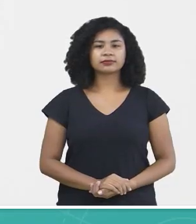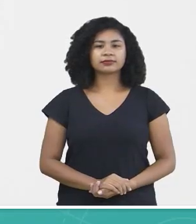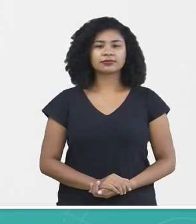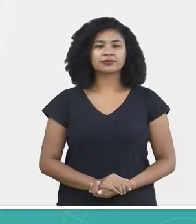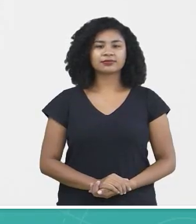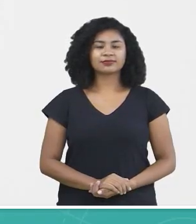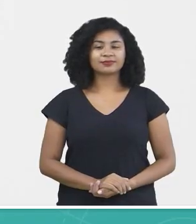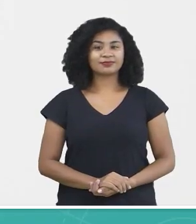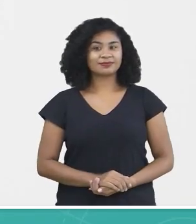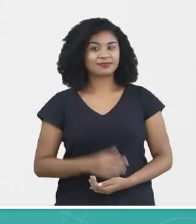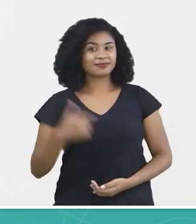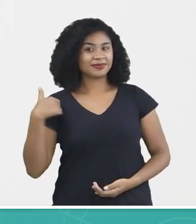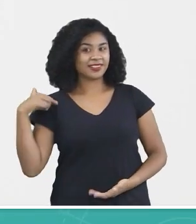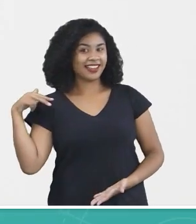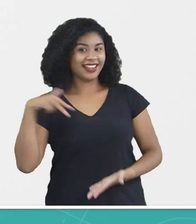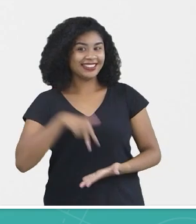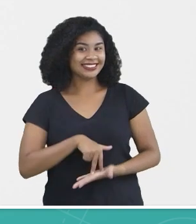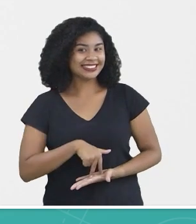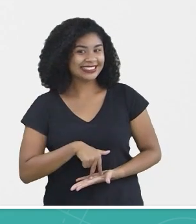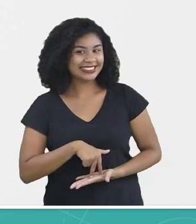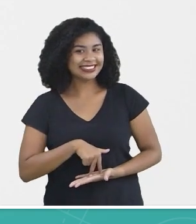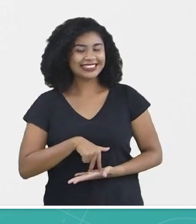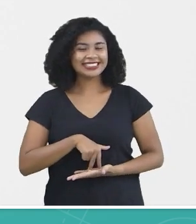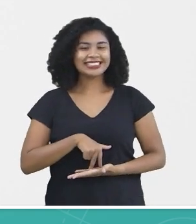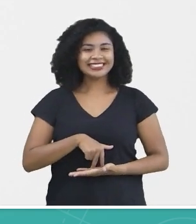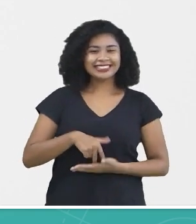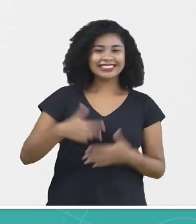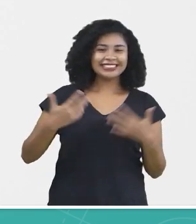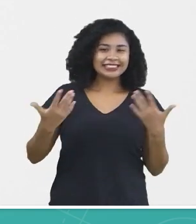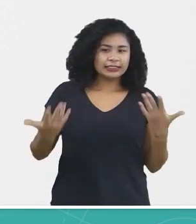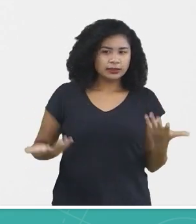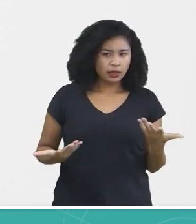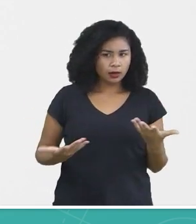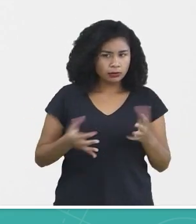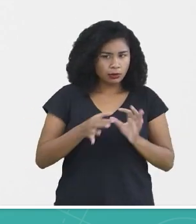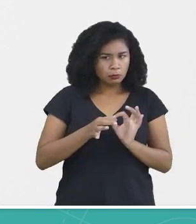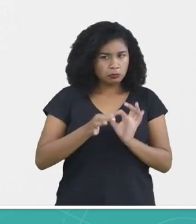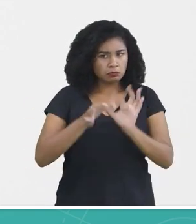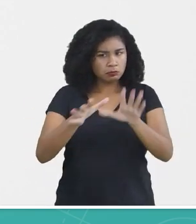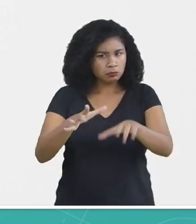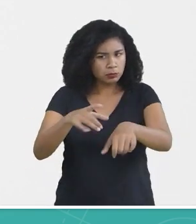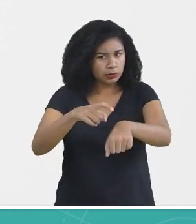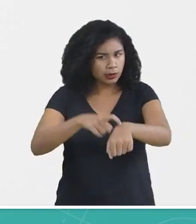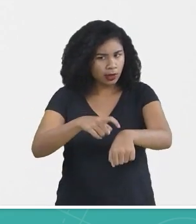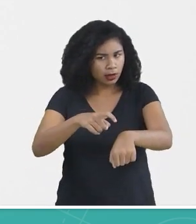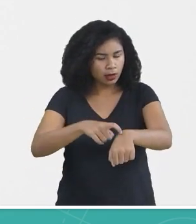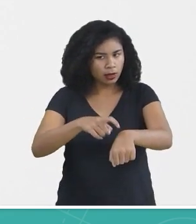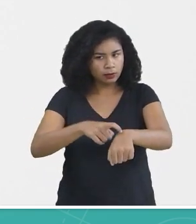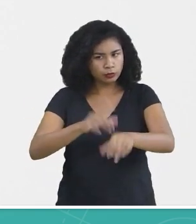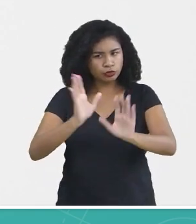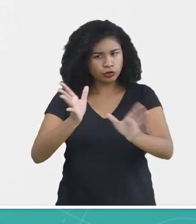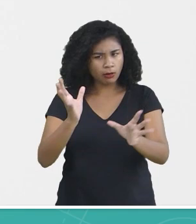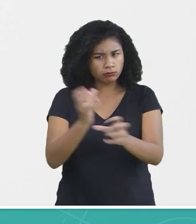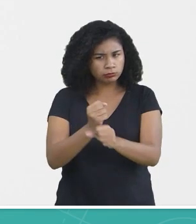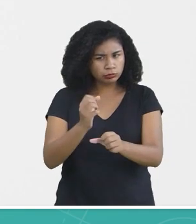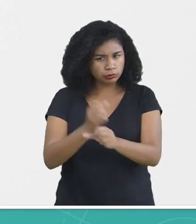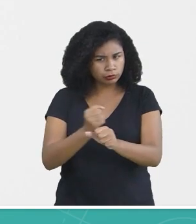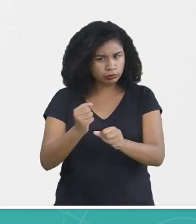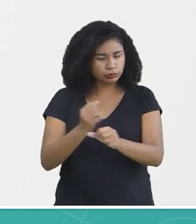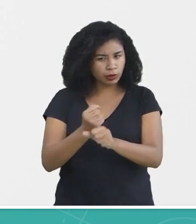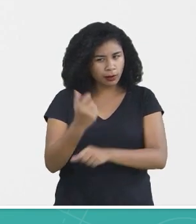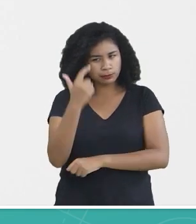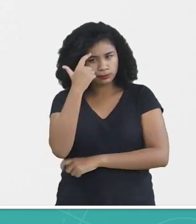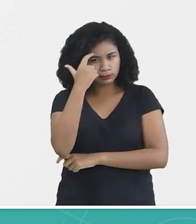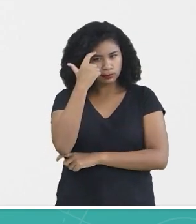Olha eu aqui de novo. E agora é o seguinte, você teve seu tempo, resolveu sua questão, agora vem a hora da verdade, aquele momento de